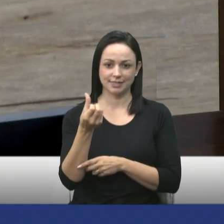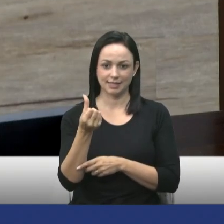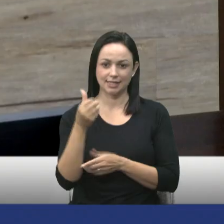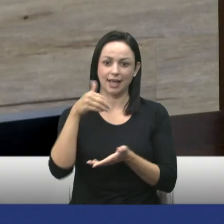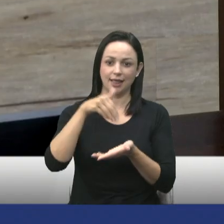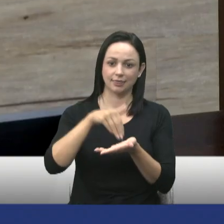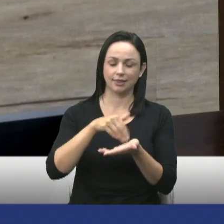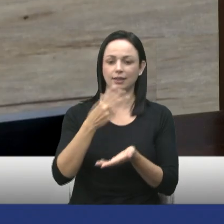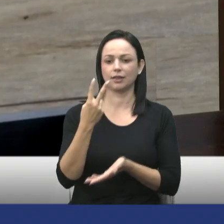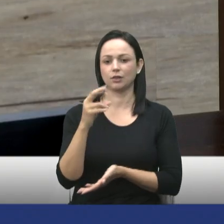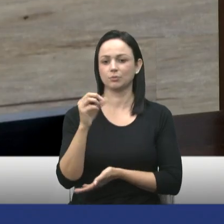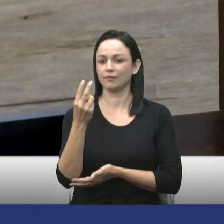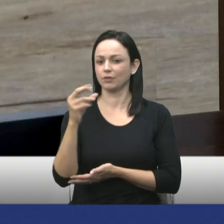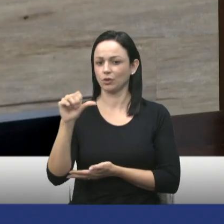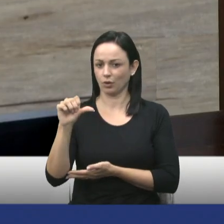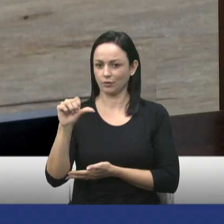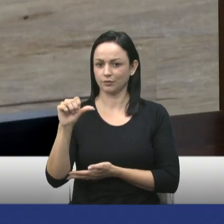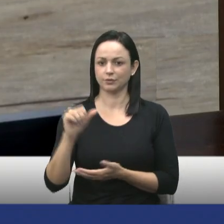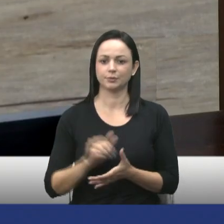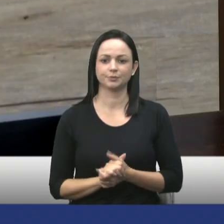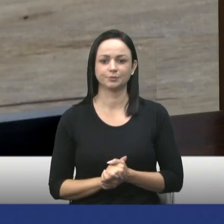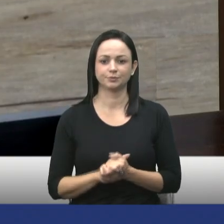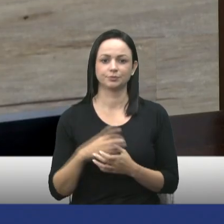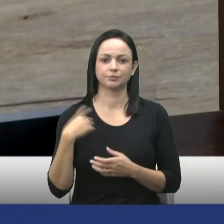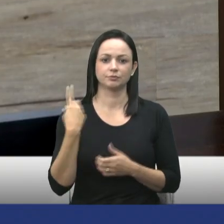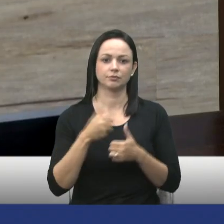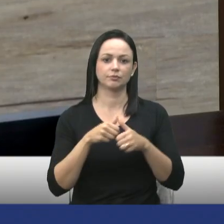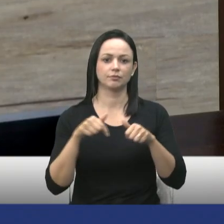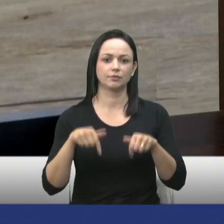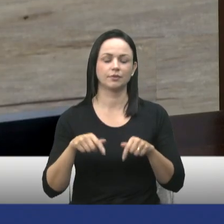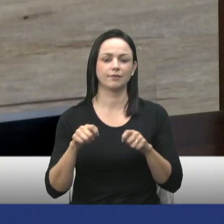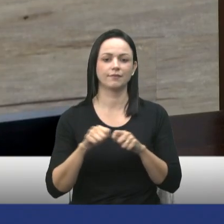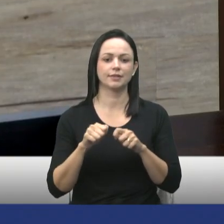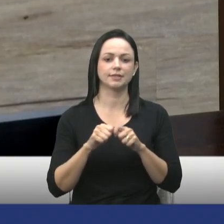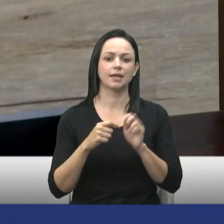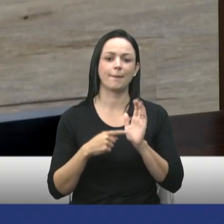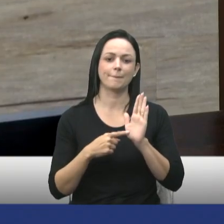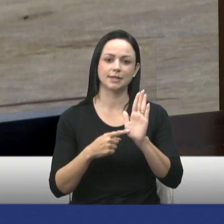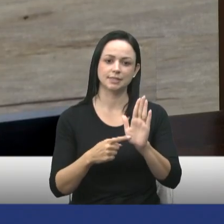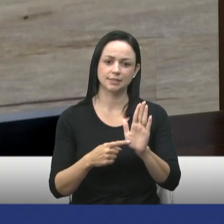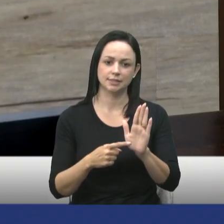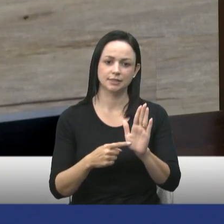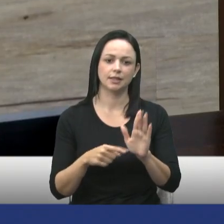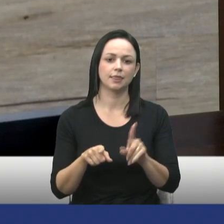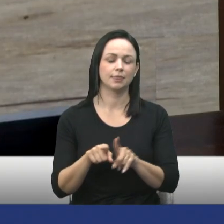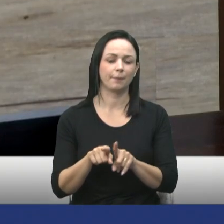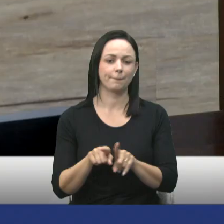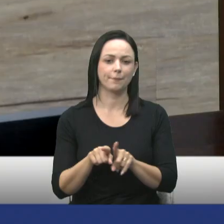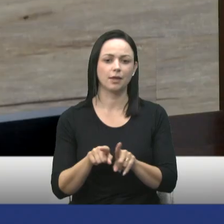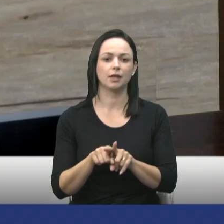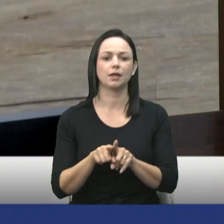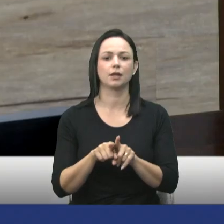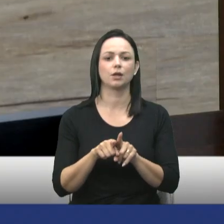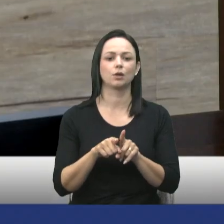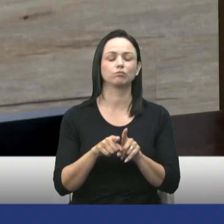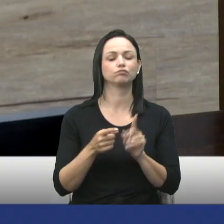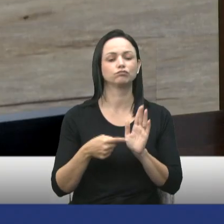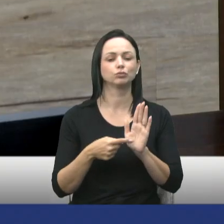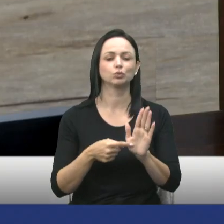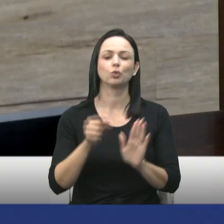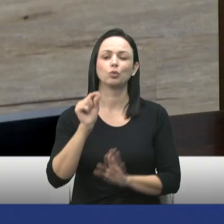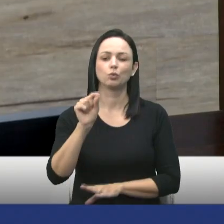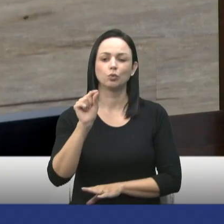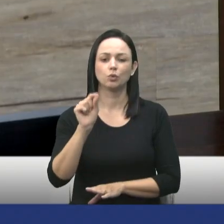2026-2029. Nós vamos estar aqui fazendo a apresentação e colocando, o que é o